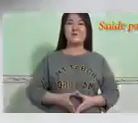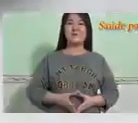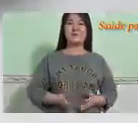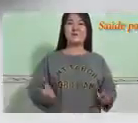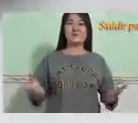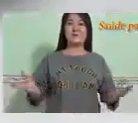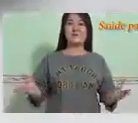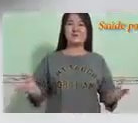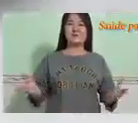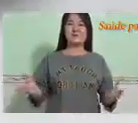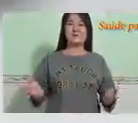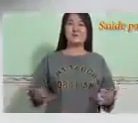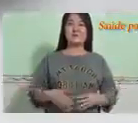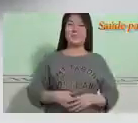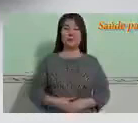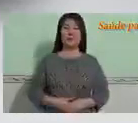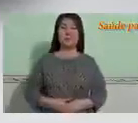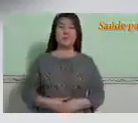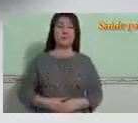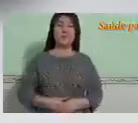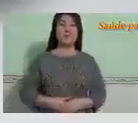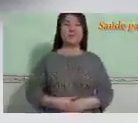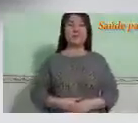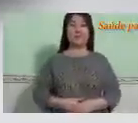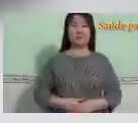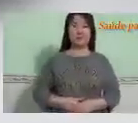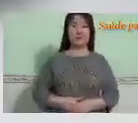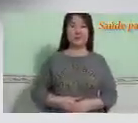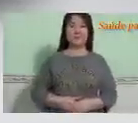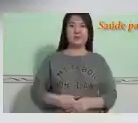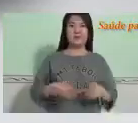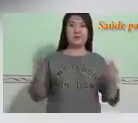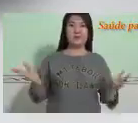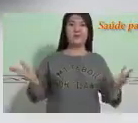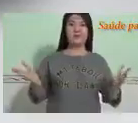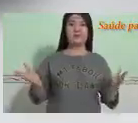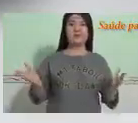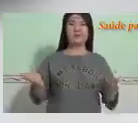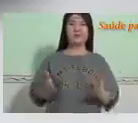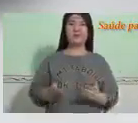destruídos. Saibam mais e entenda como funciona a fotodepilação.